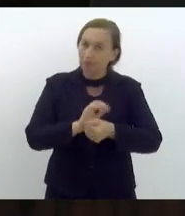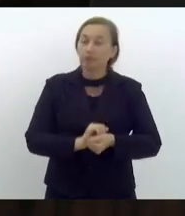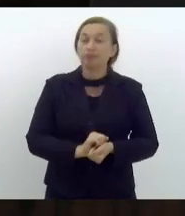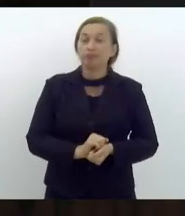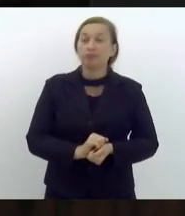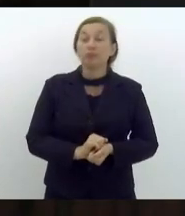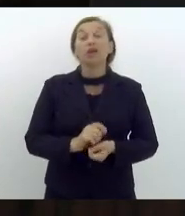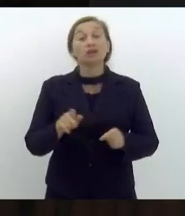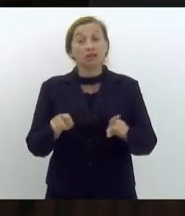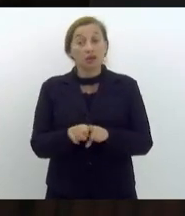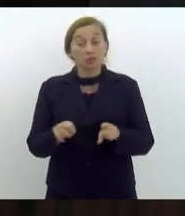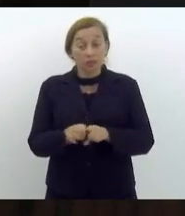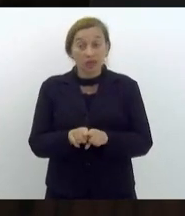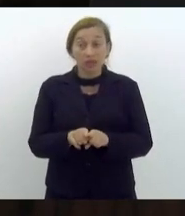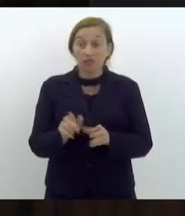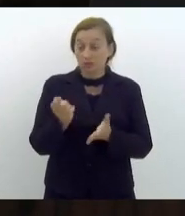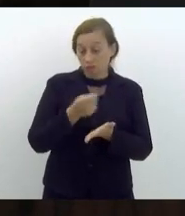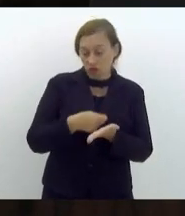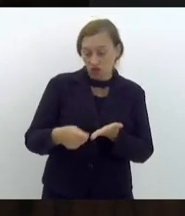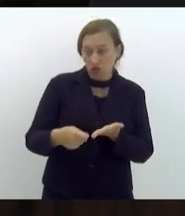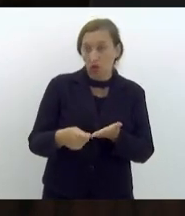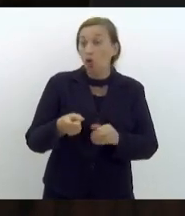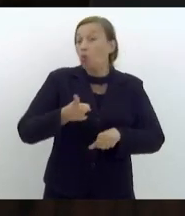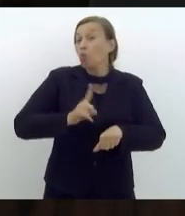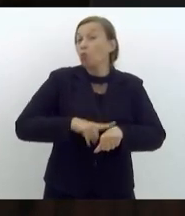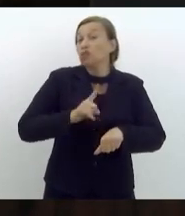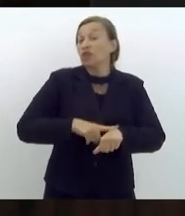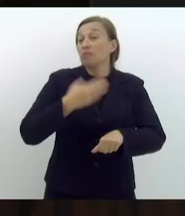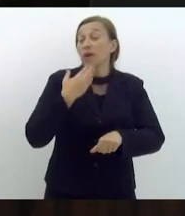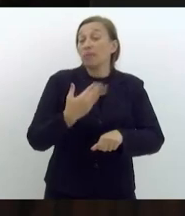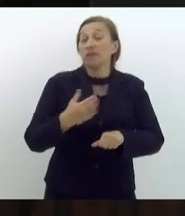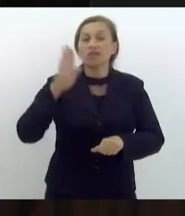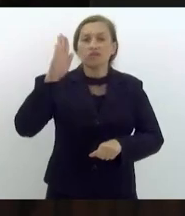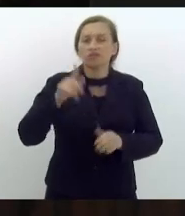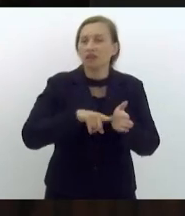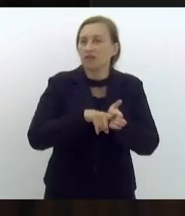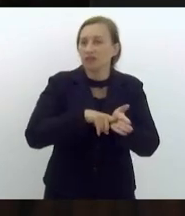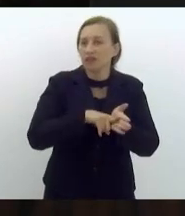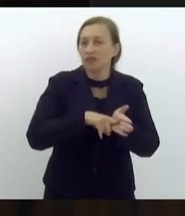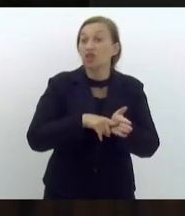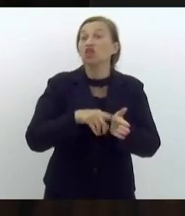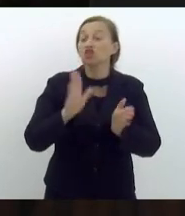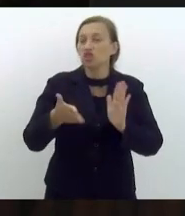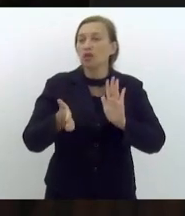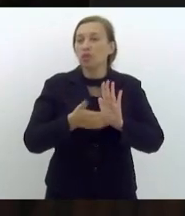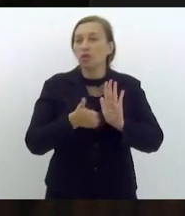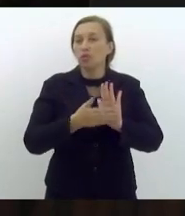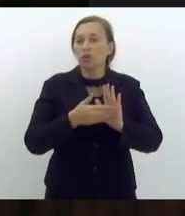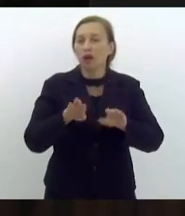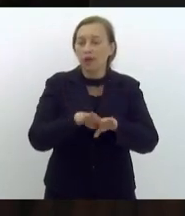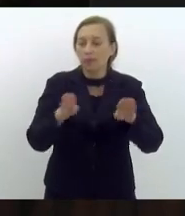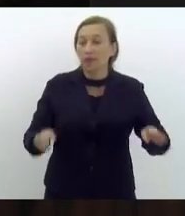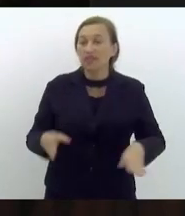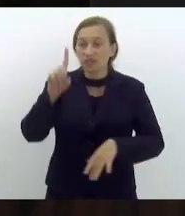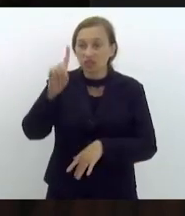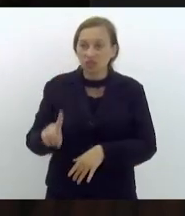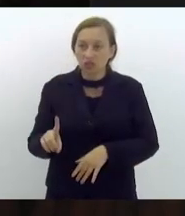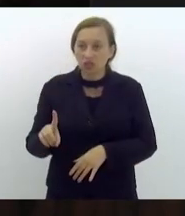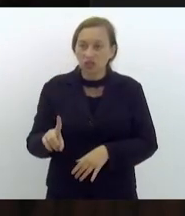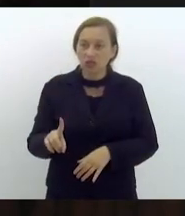assim como estás que não está escrito o tempo que se pedirá verificação que eu já propõe a mesa diretora aqui